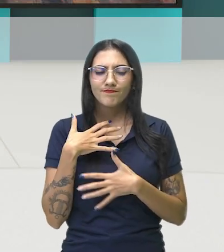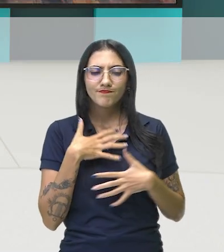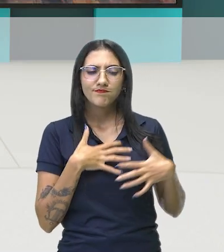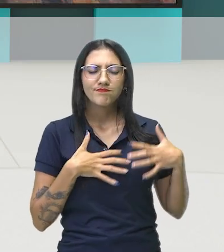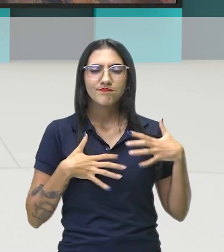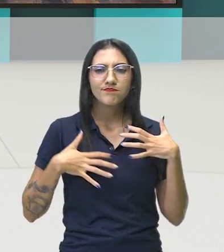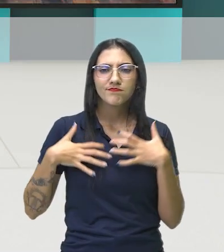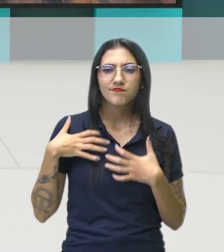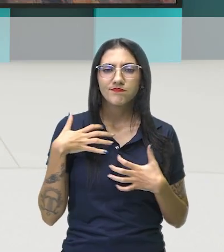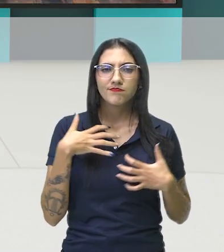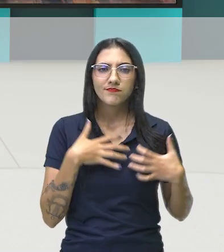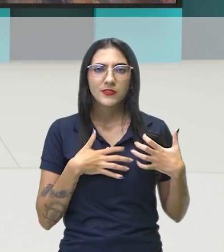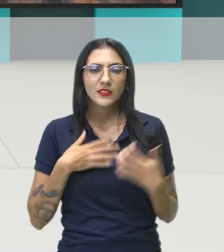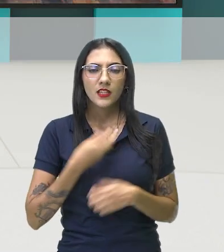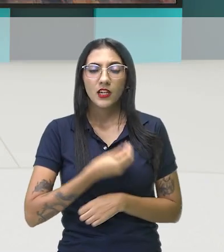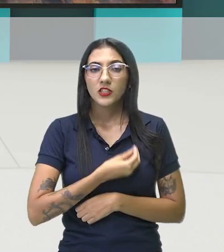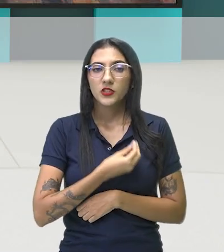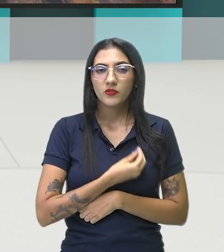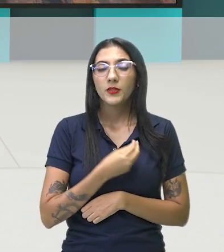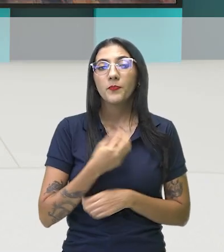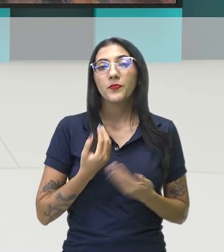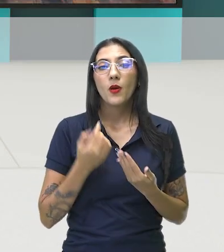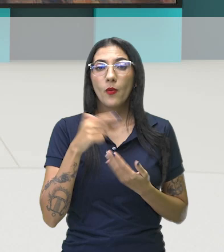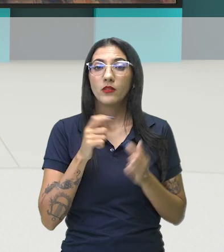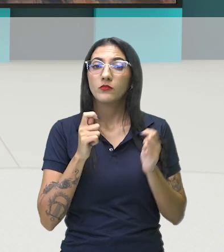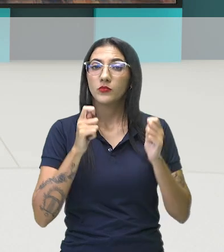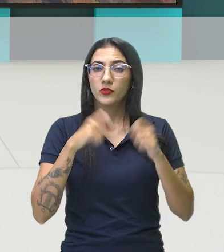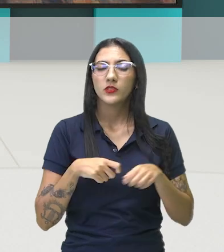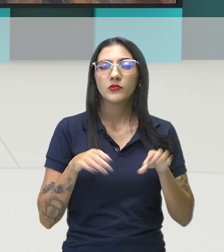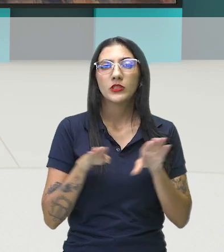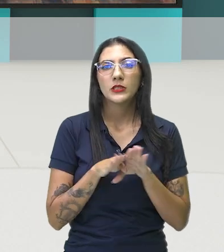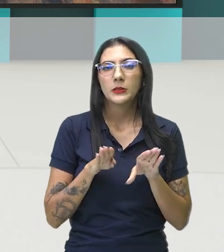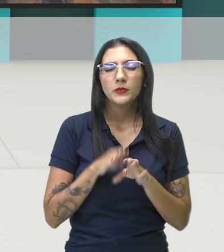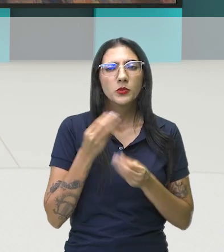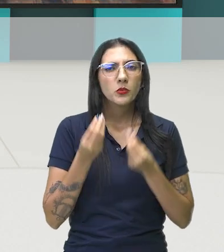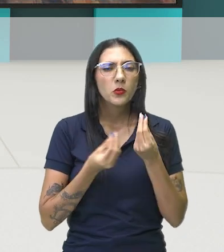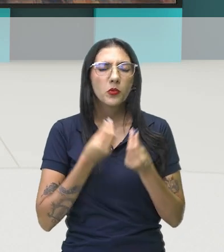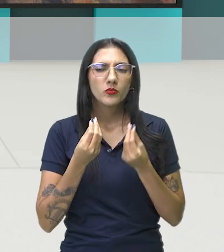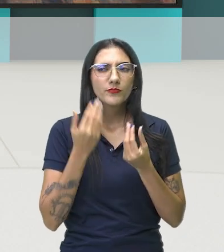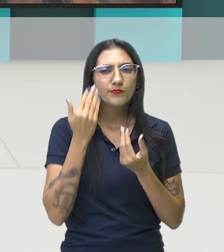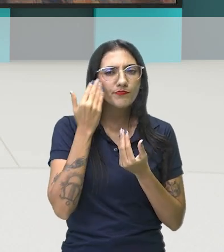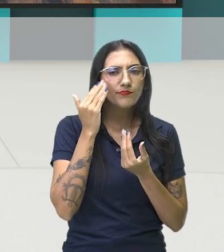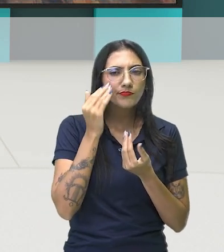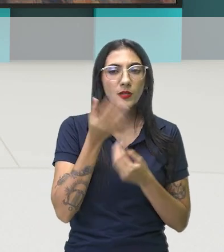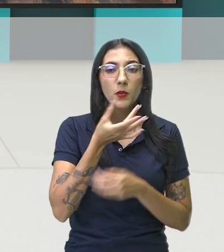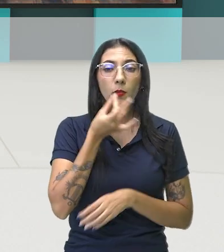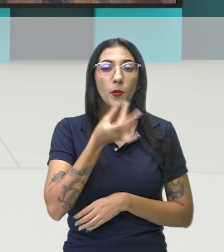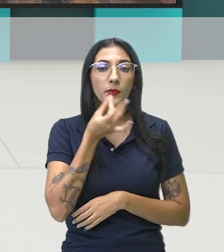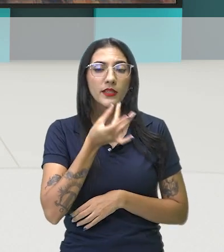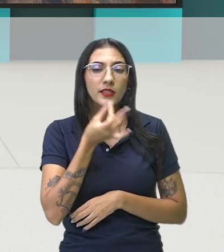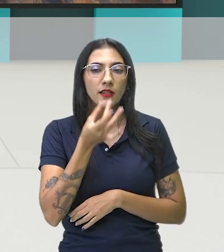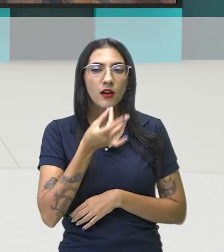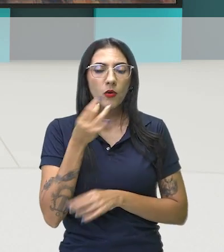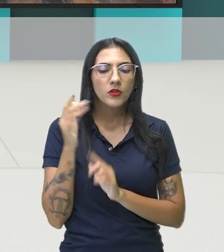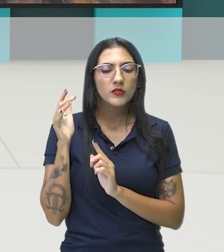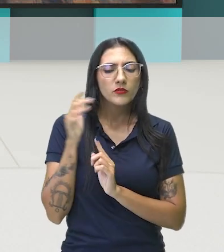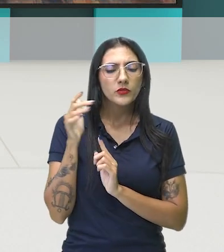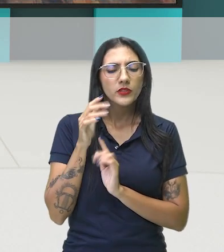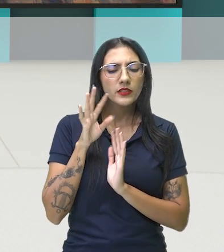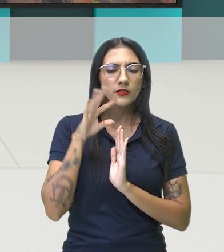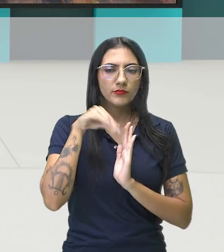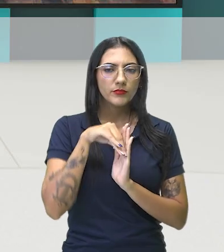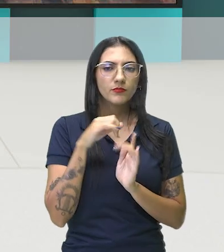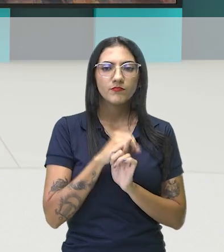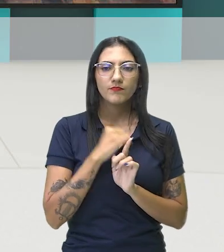angústia existencial e pode ser interpretada como uma crítica à alienação na